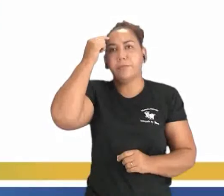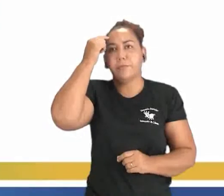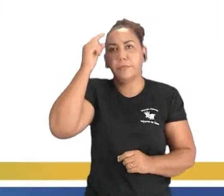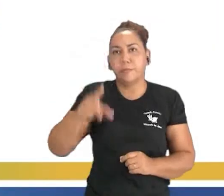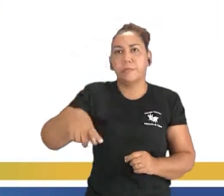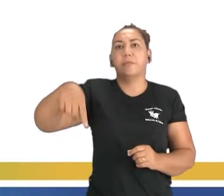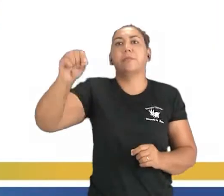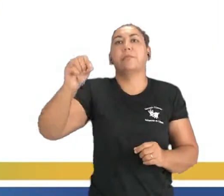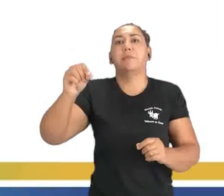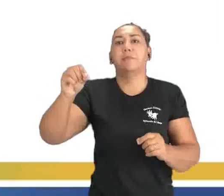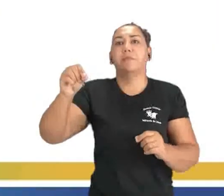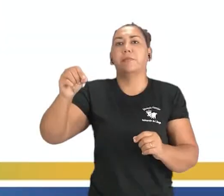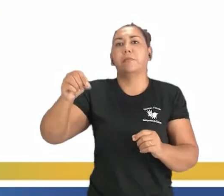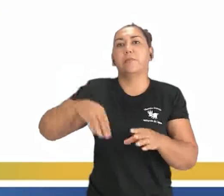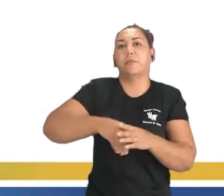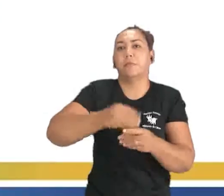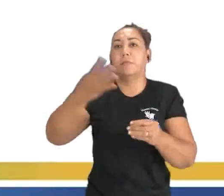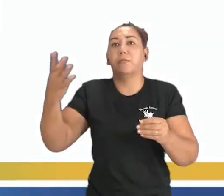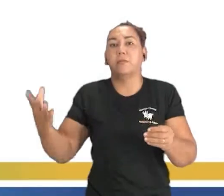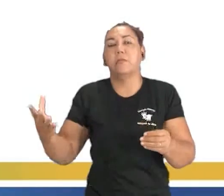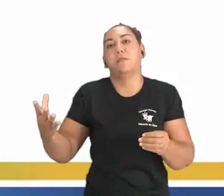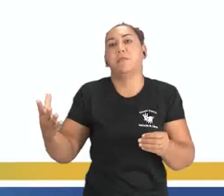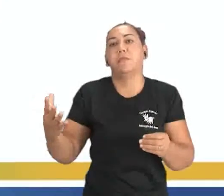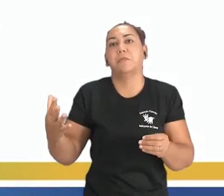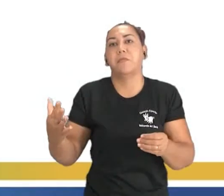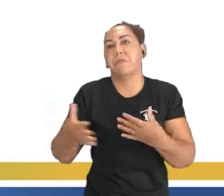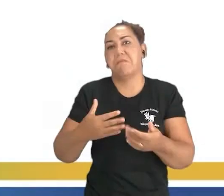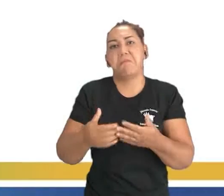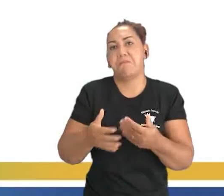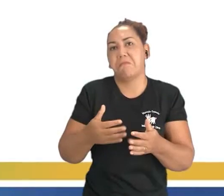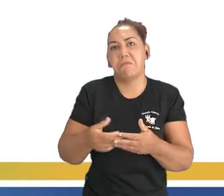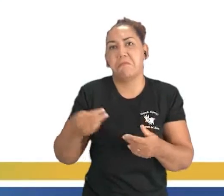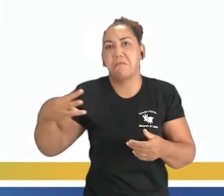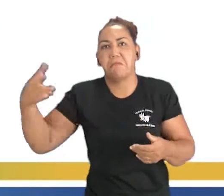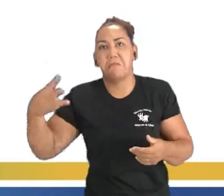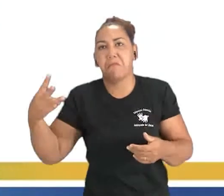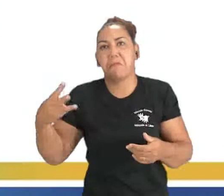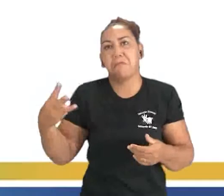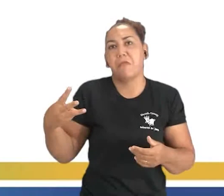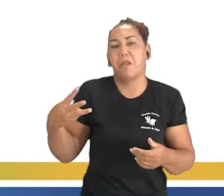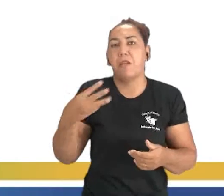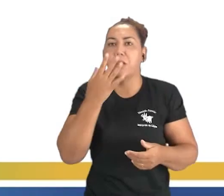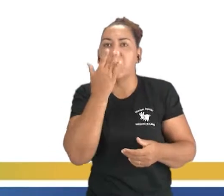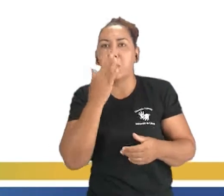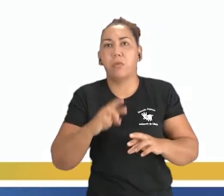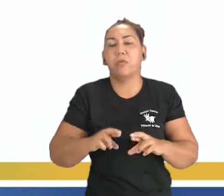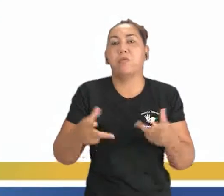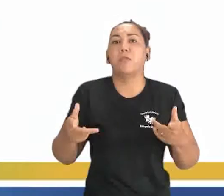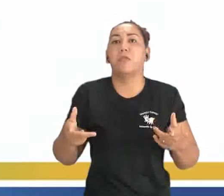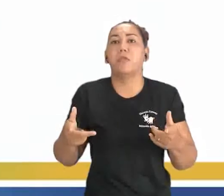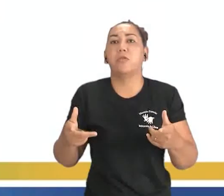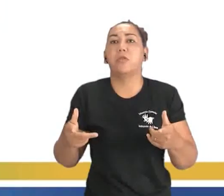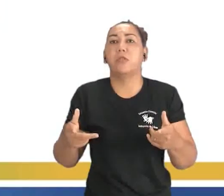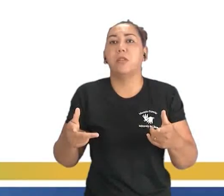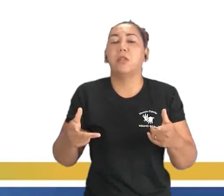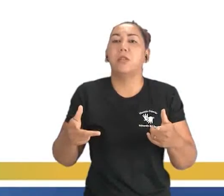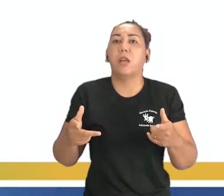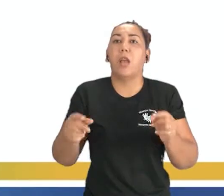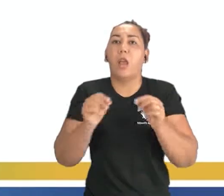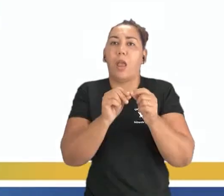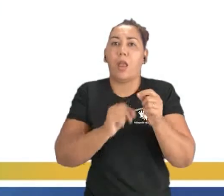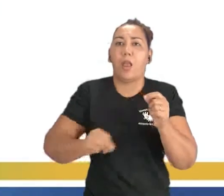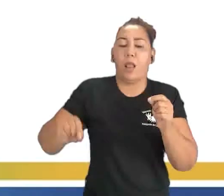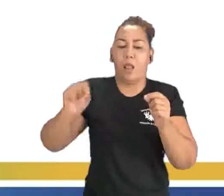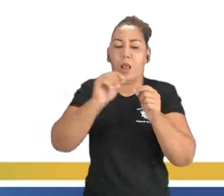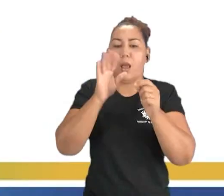modos diferentes, né? E qualquer que seja essa escolha, a cor do círculo, ela pode ser sempre escolhida de 2